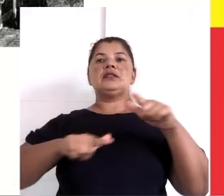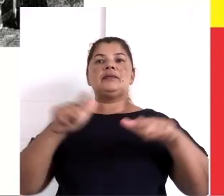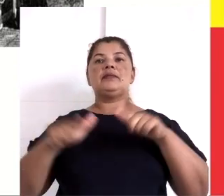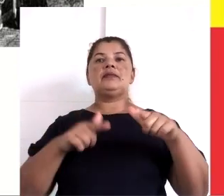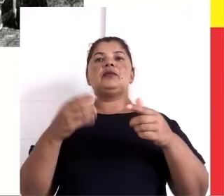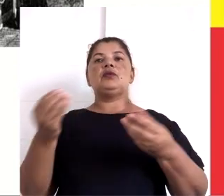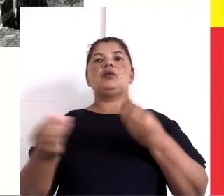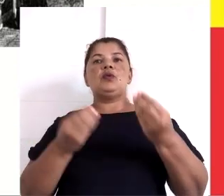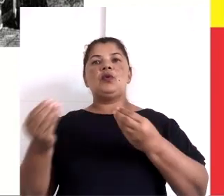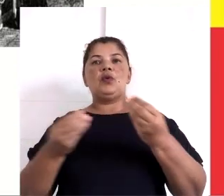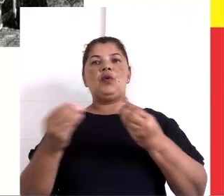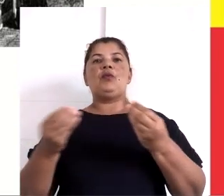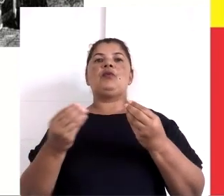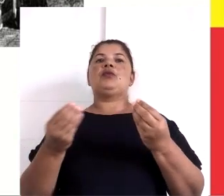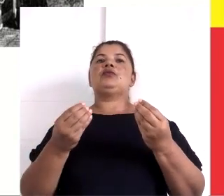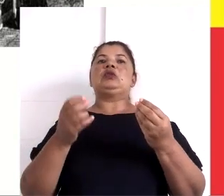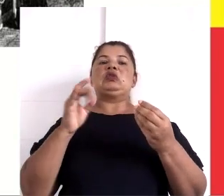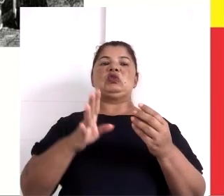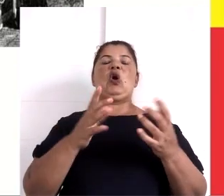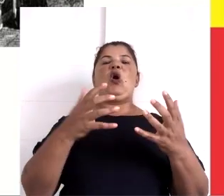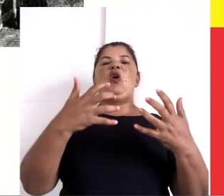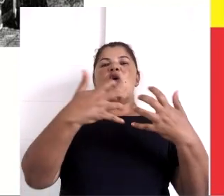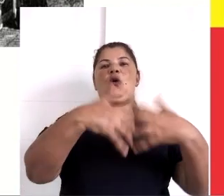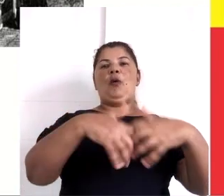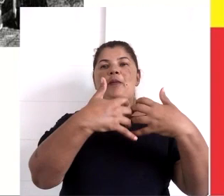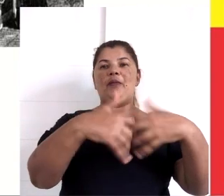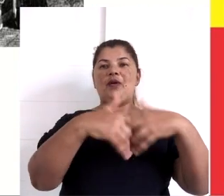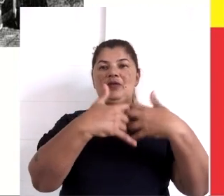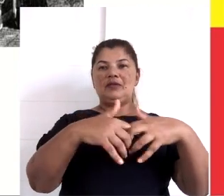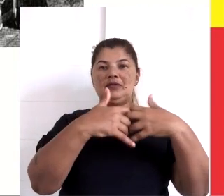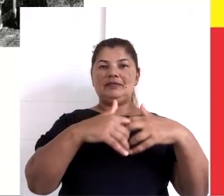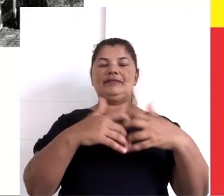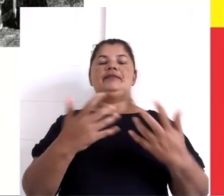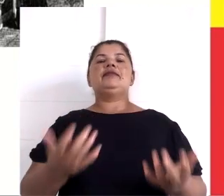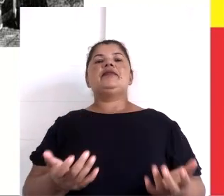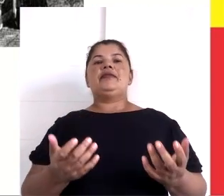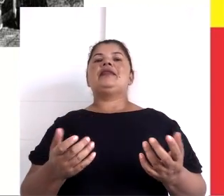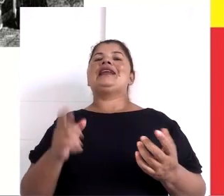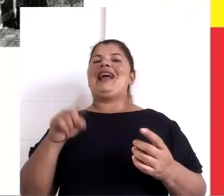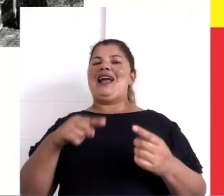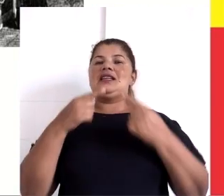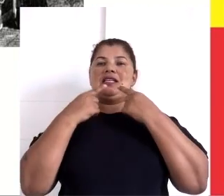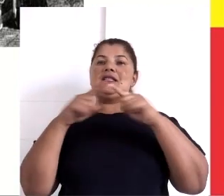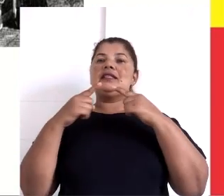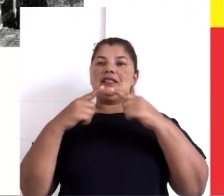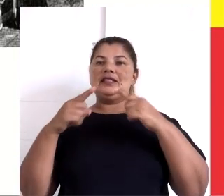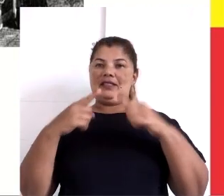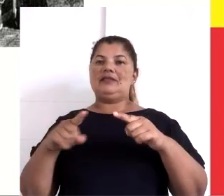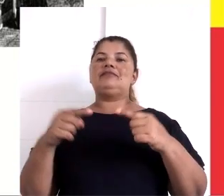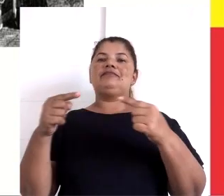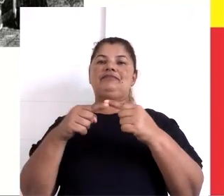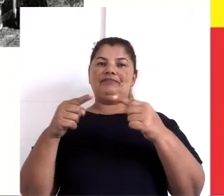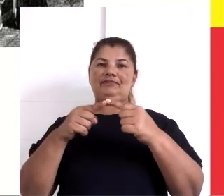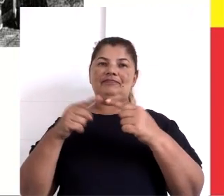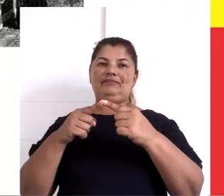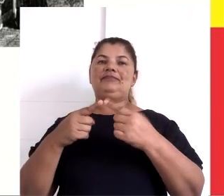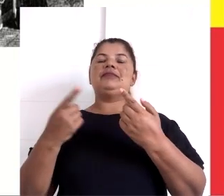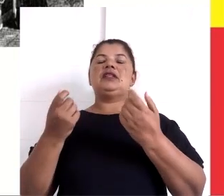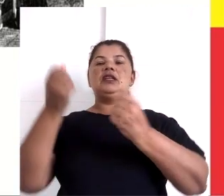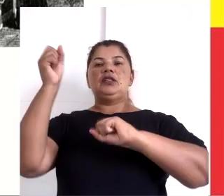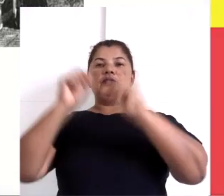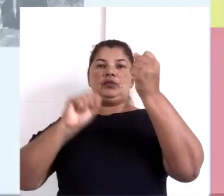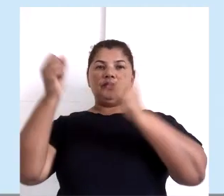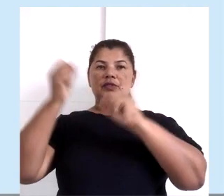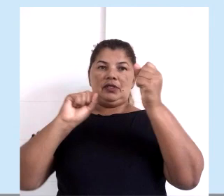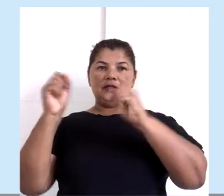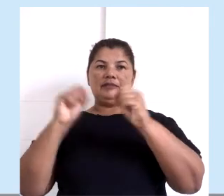e sim apenas braços robóticos, tá? Então, essa é a primeira crítica que a gente vai observar a partir da indústria têxtil. Olha para